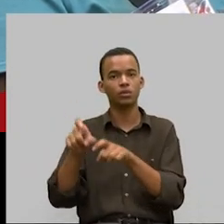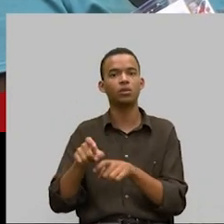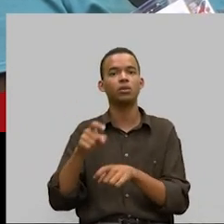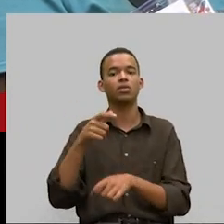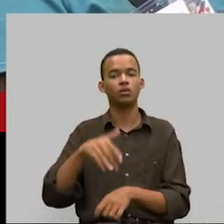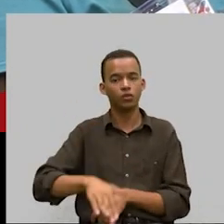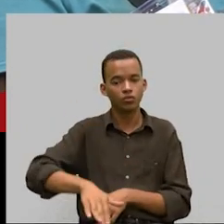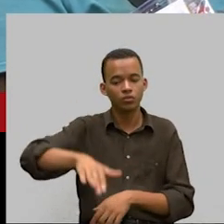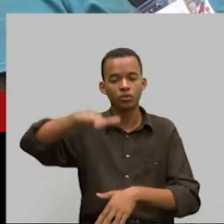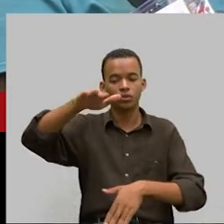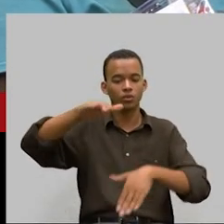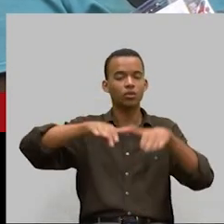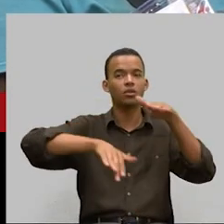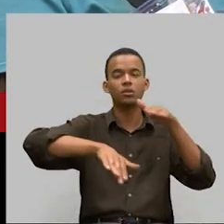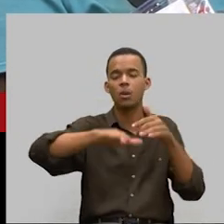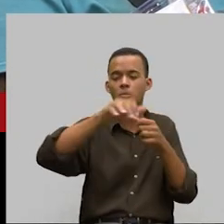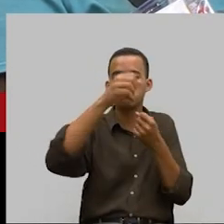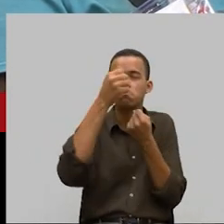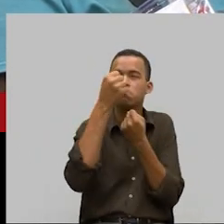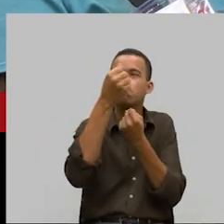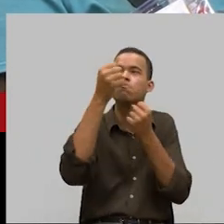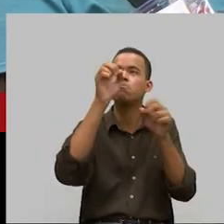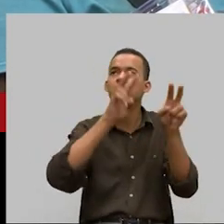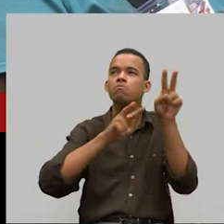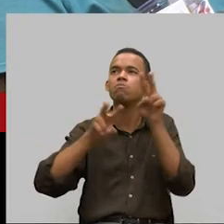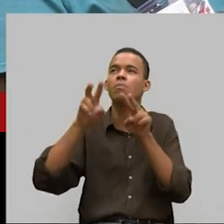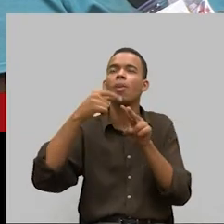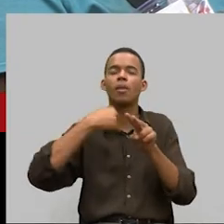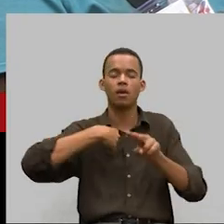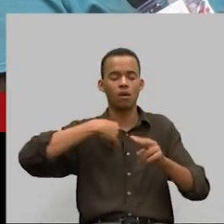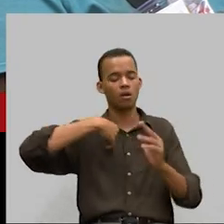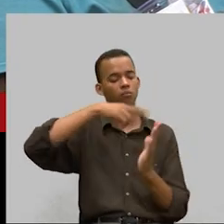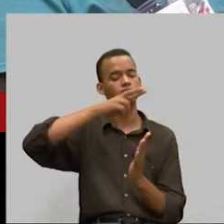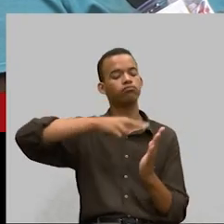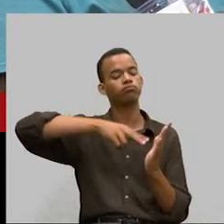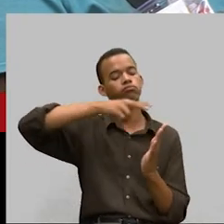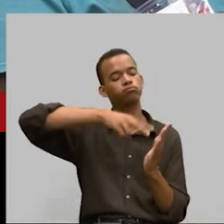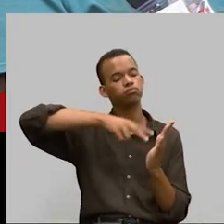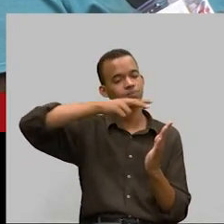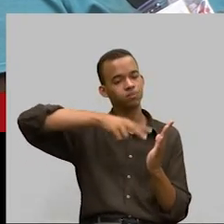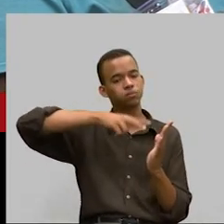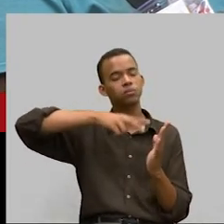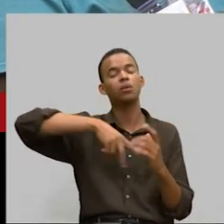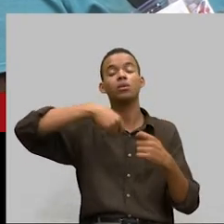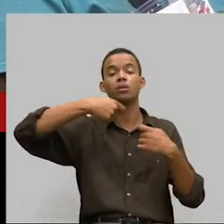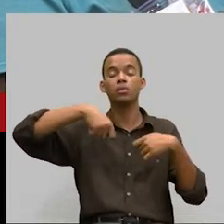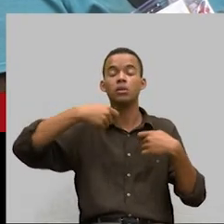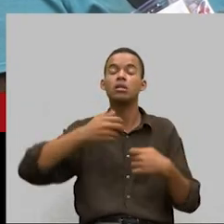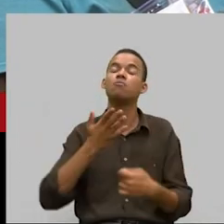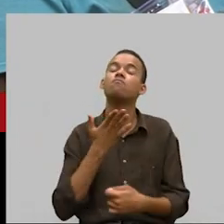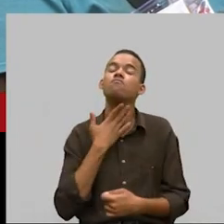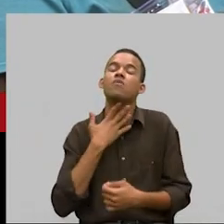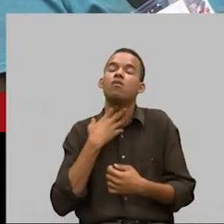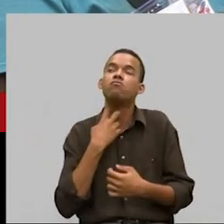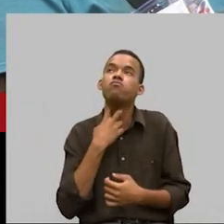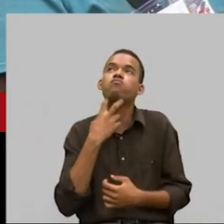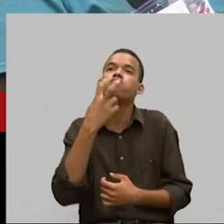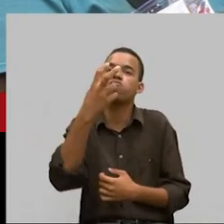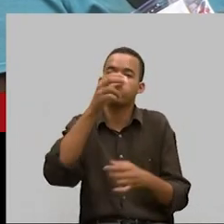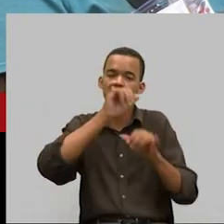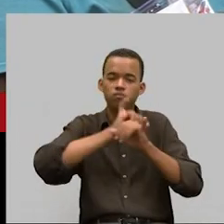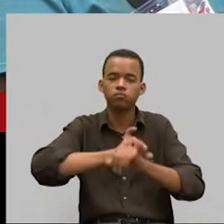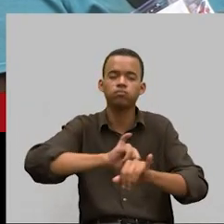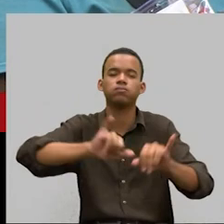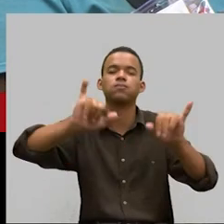com força e Encanto esse cordel aqui que eu estou lendo que ele possa servir de voz e também de alerta para